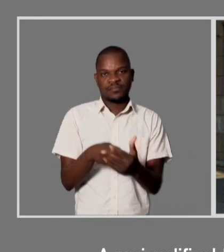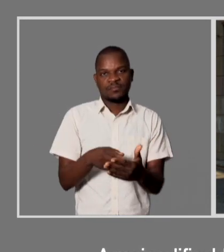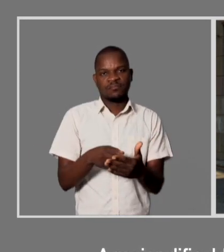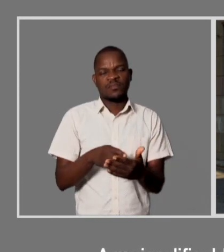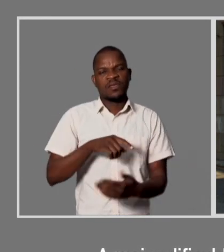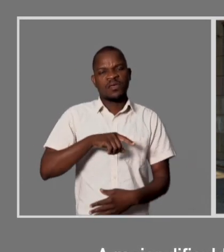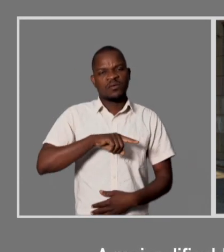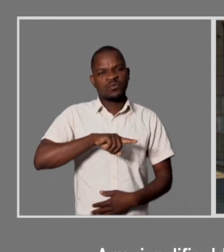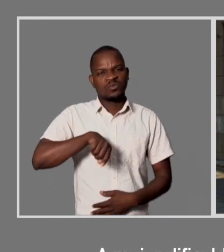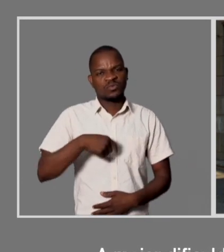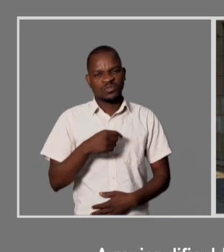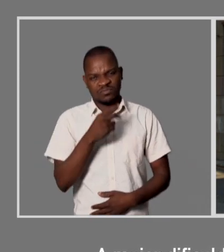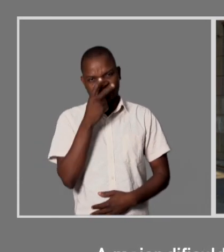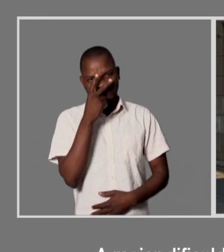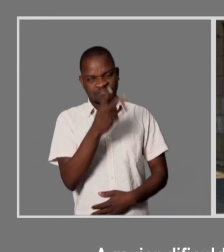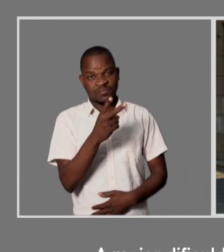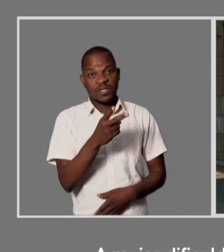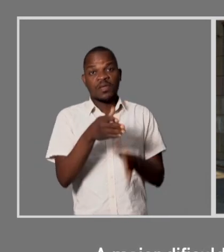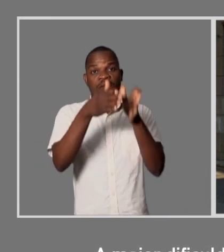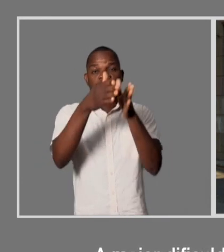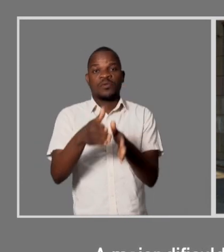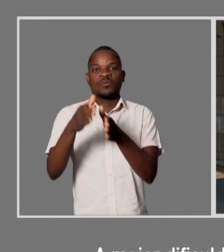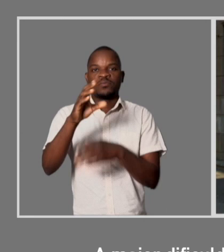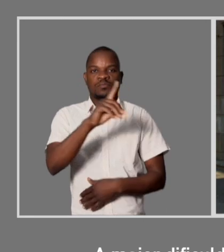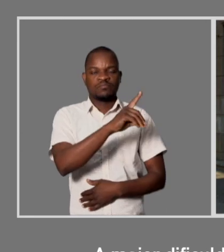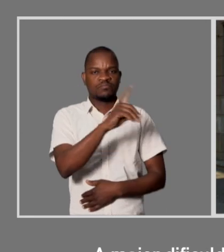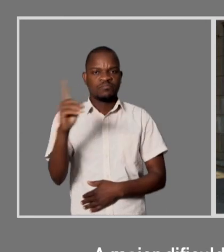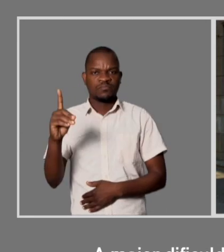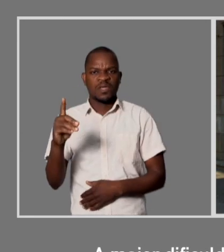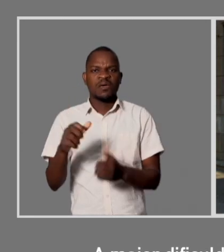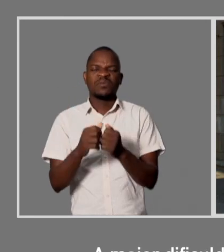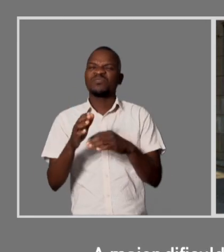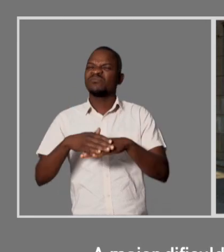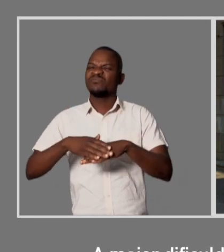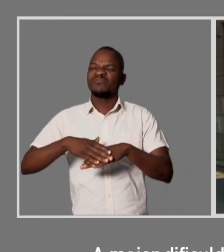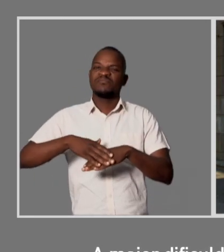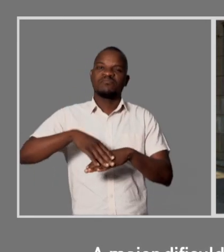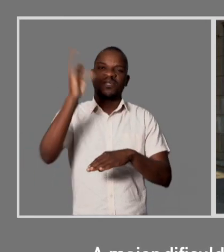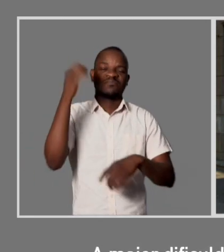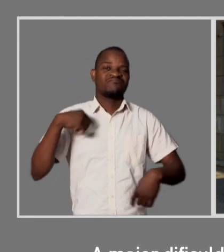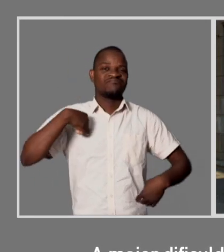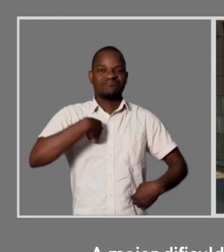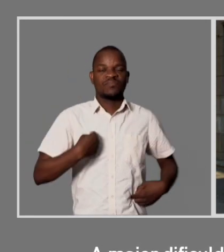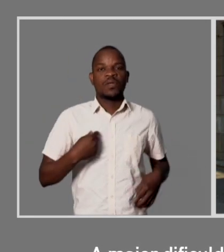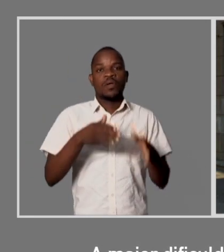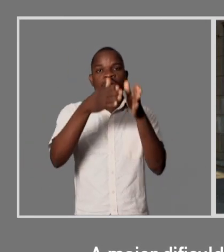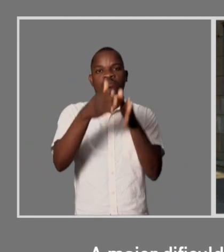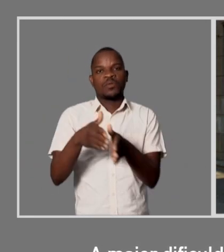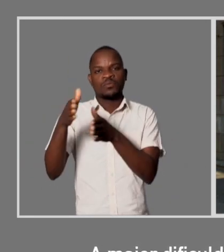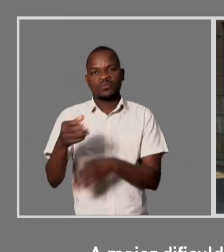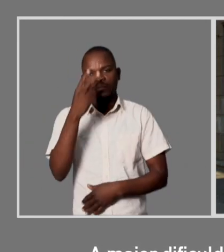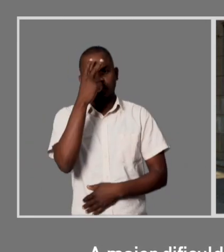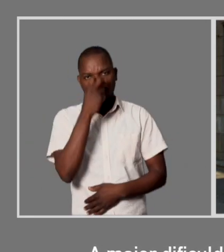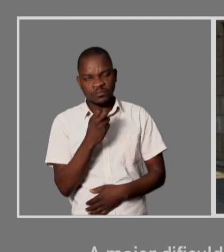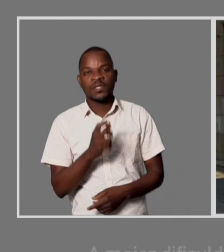eu tenho percebido das pessoas com deficiência, principalmente a deficiência visual e